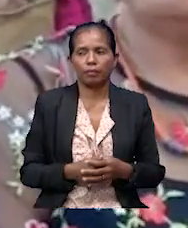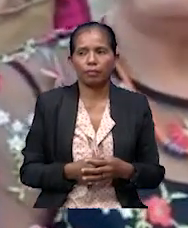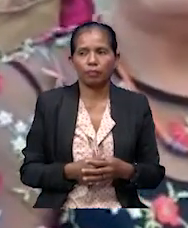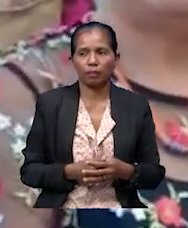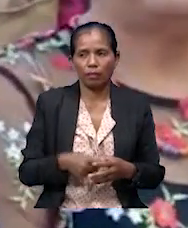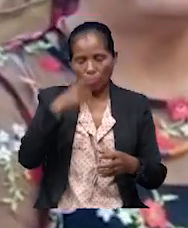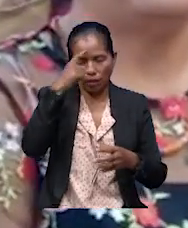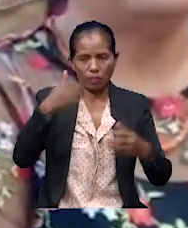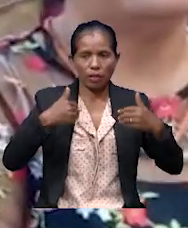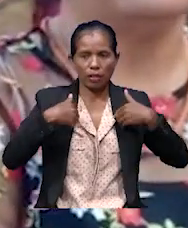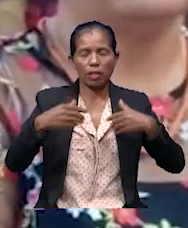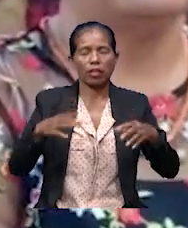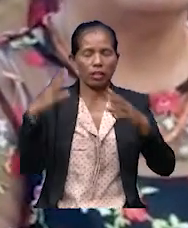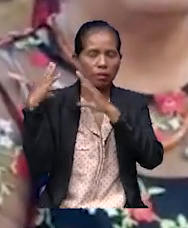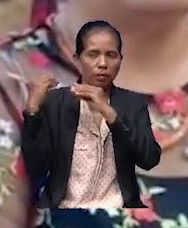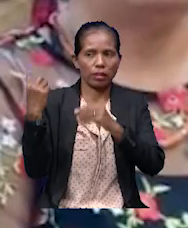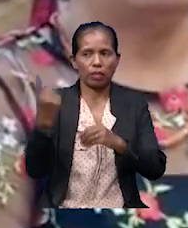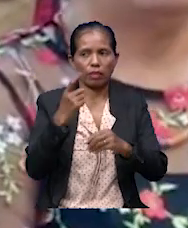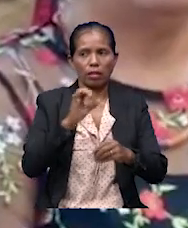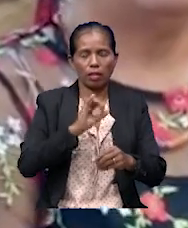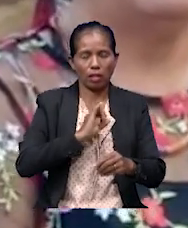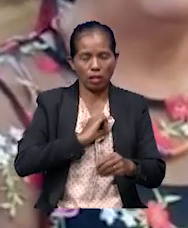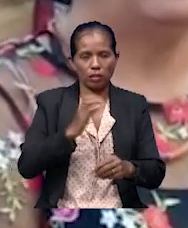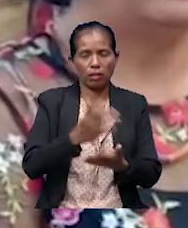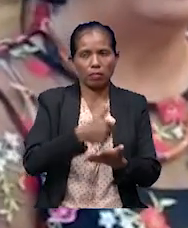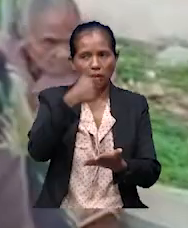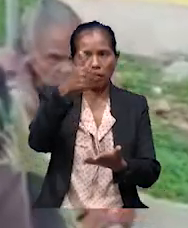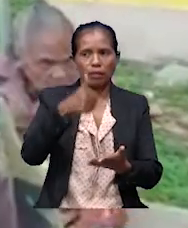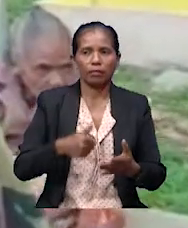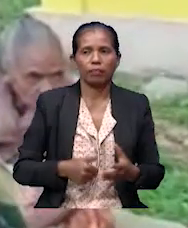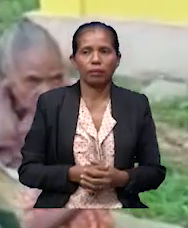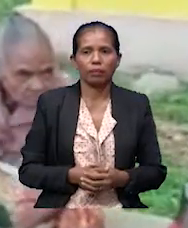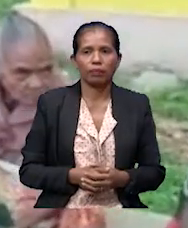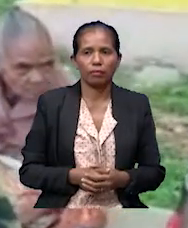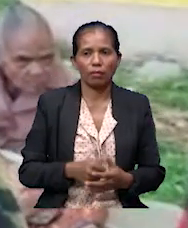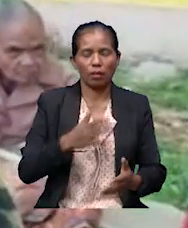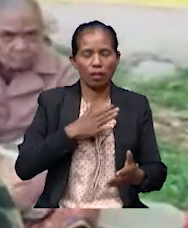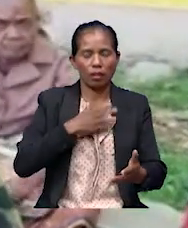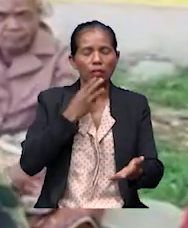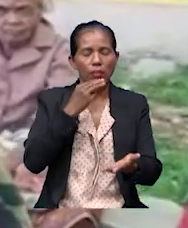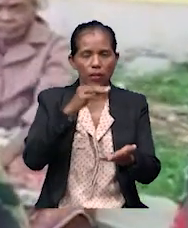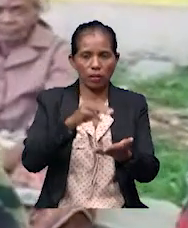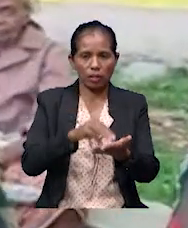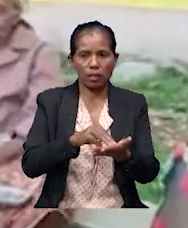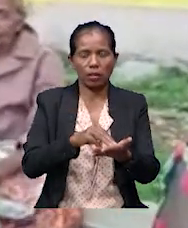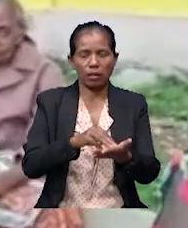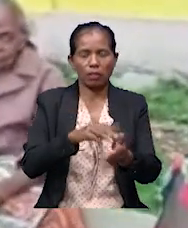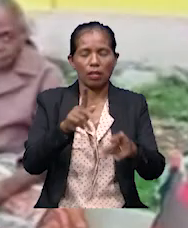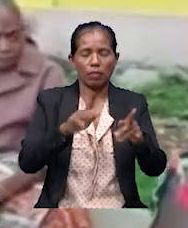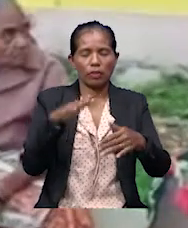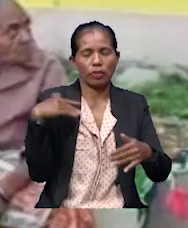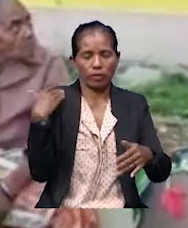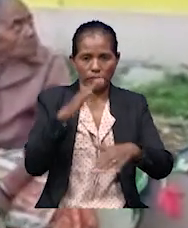mo esperanza na fatenga ta kau semanan sai aman bana saungne. Ho un messaggio da tenere comunità di libri che mi trovo in